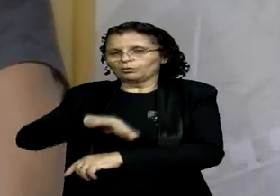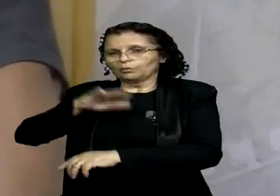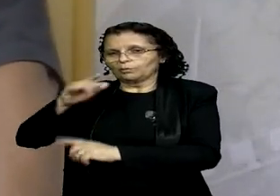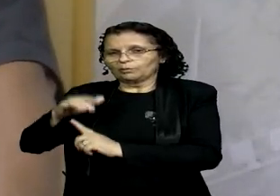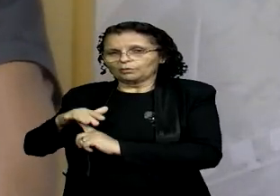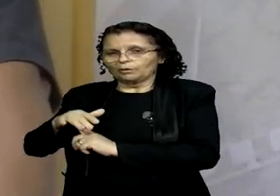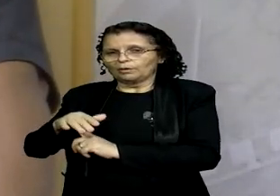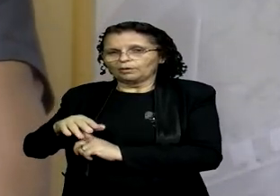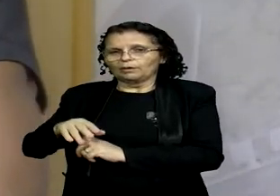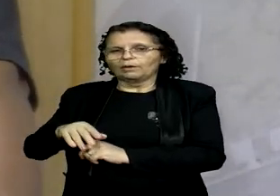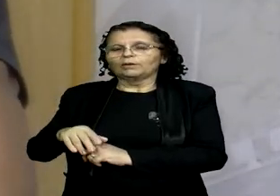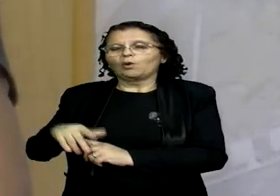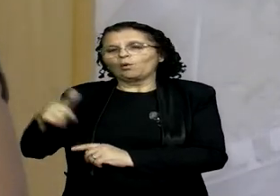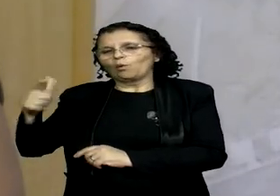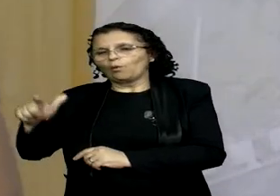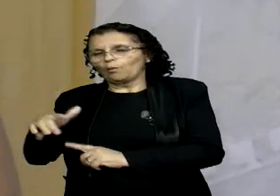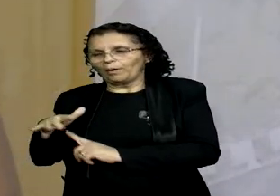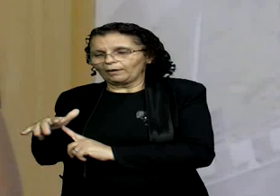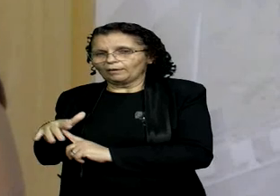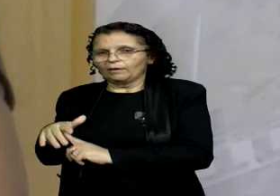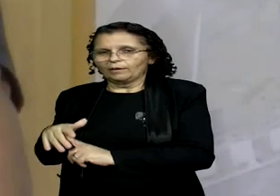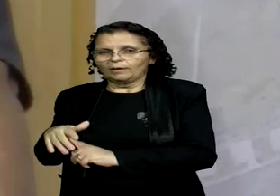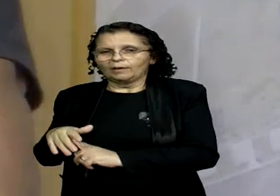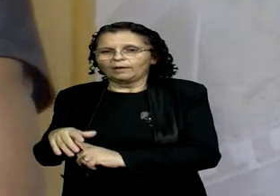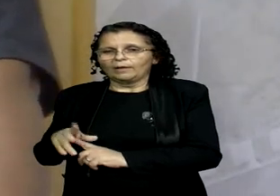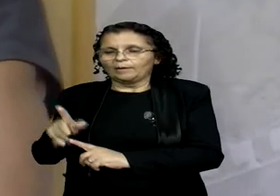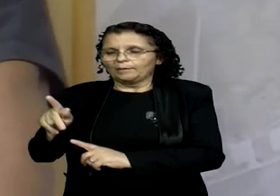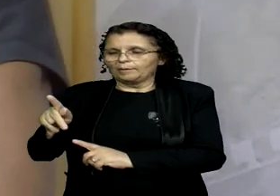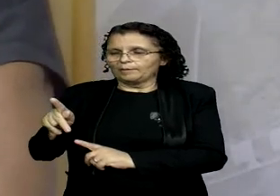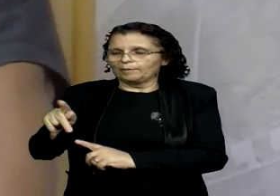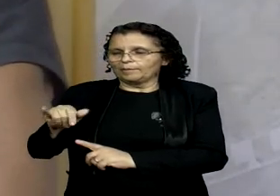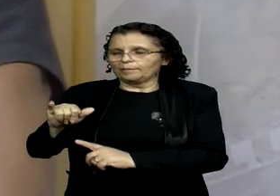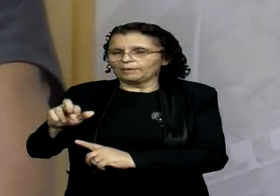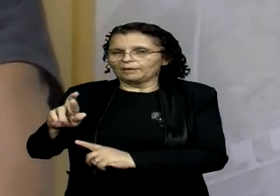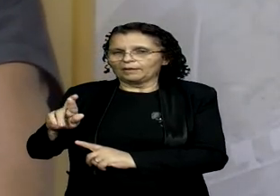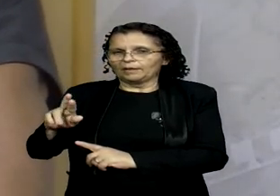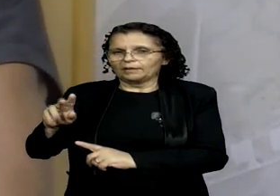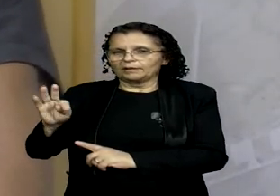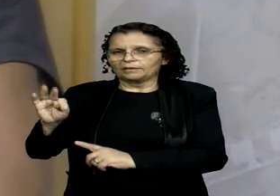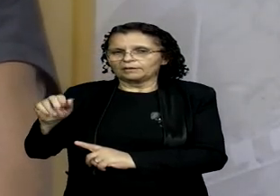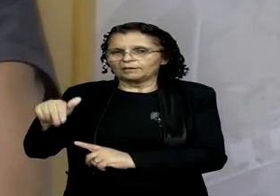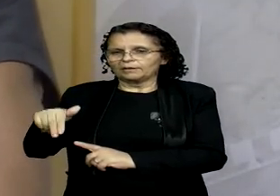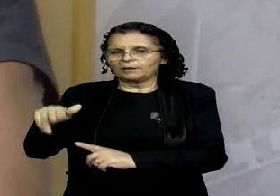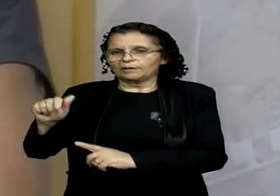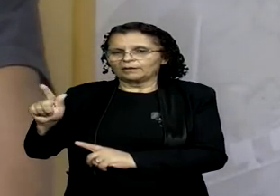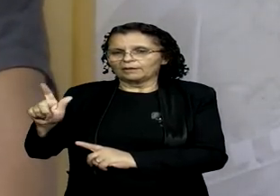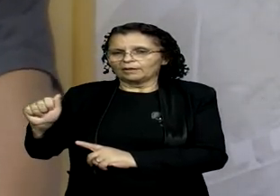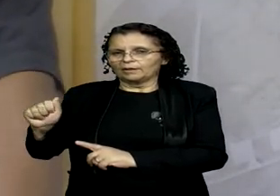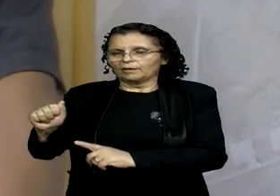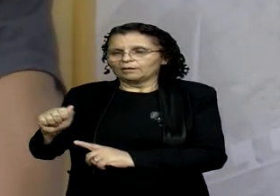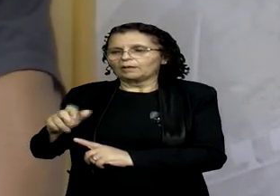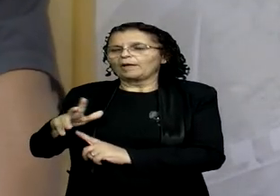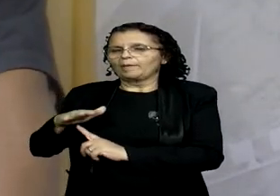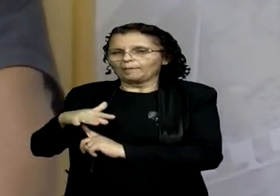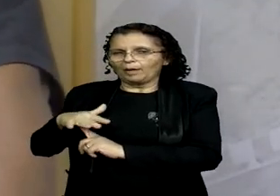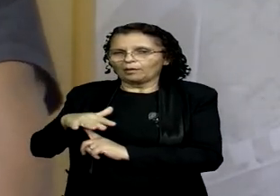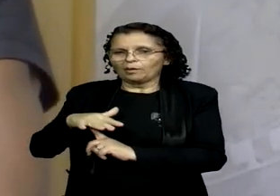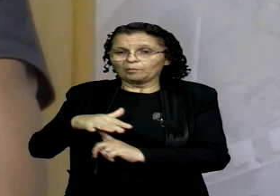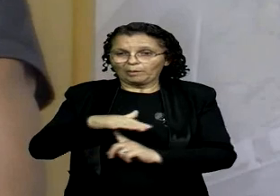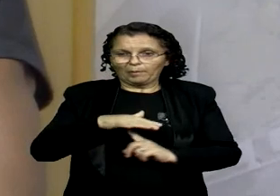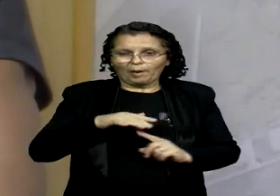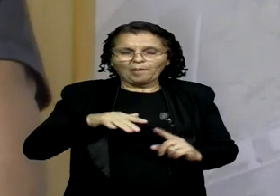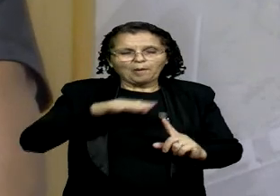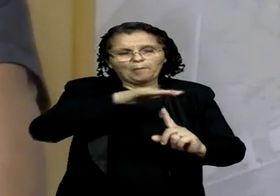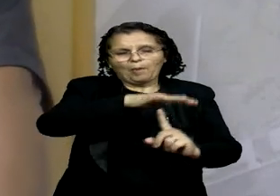Parque Nelson Vilas Dias. Se formos no Jardim Piratininga, nós temos o Parque do Borboletário. Nós temos o Georgina. Olha quanto